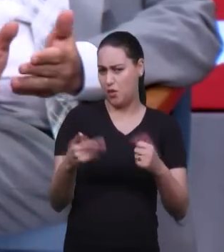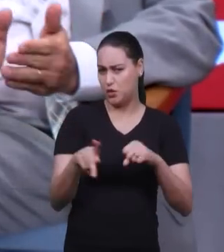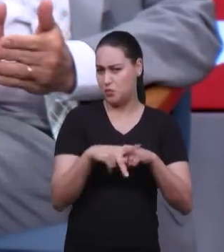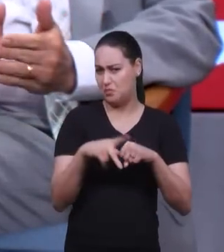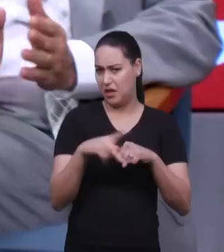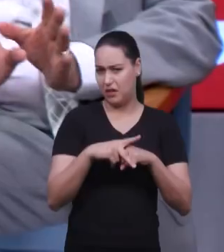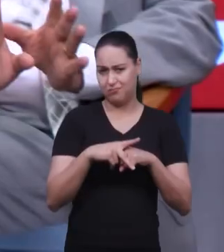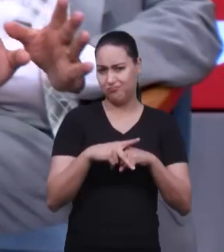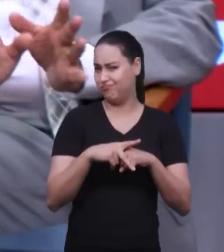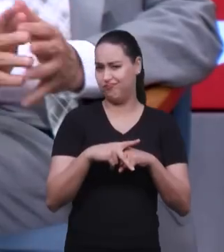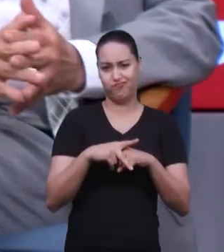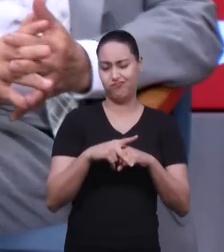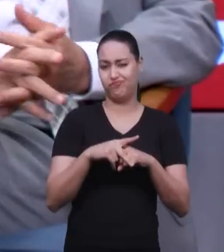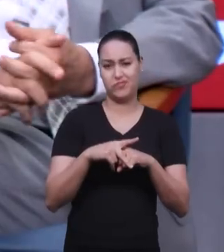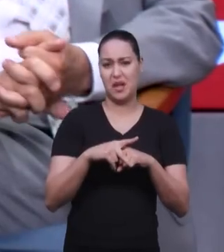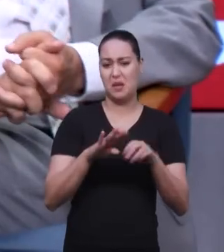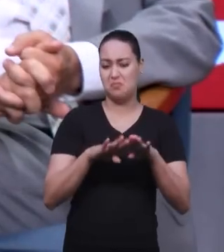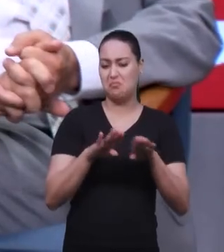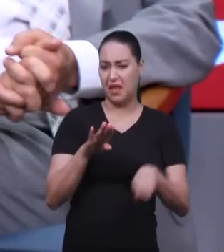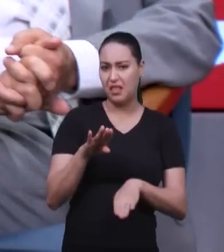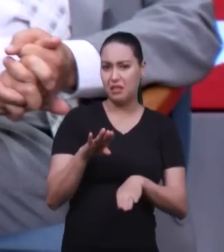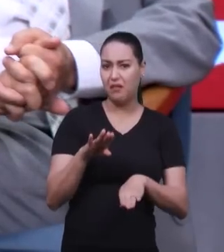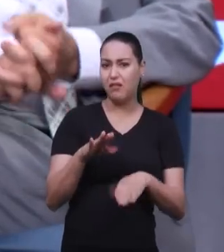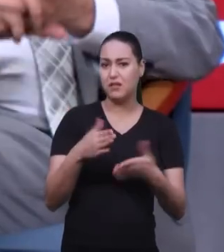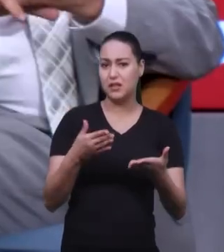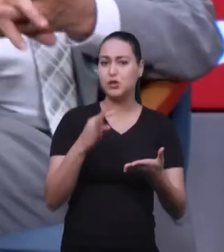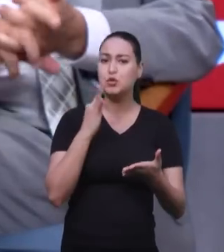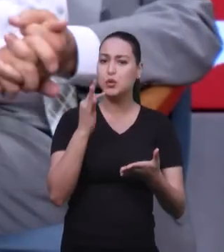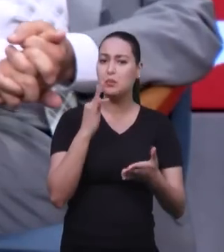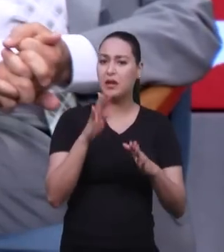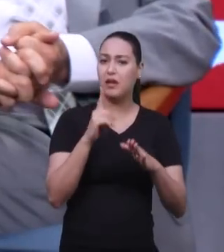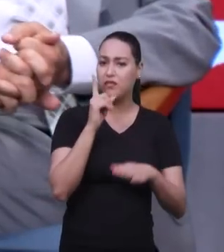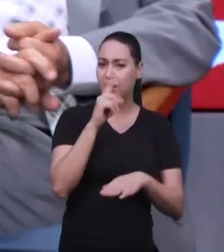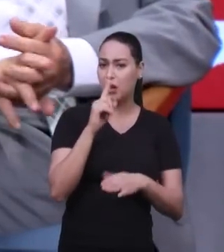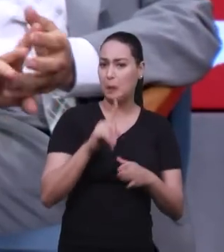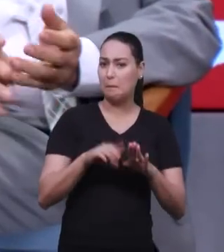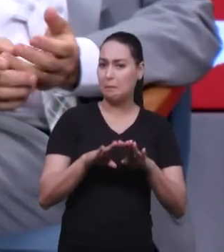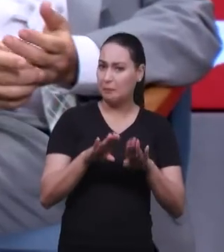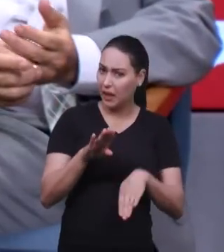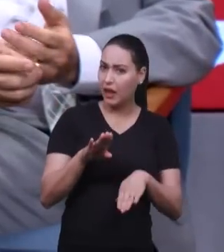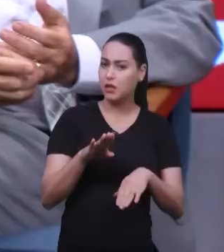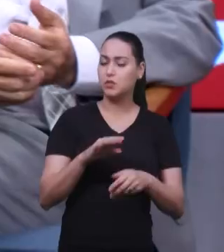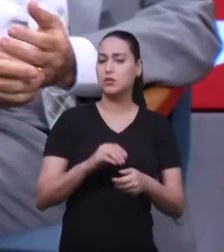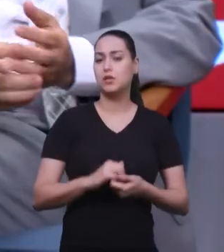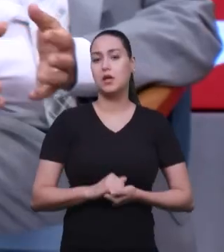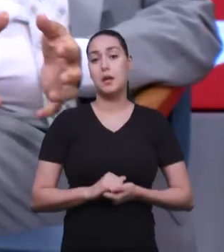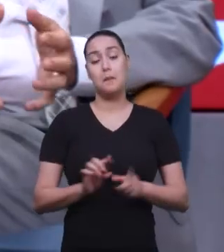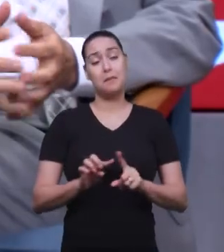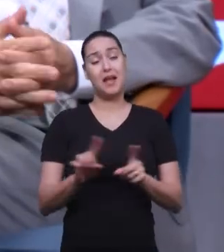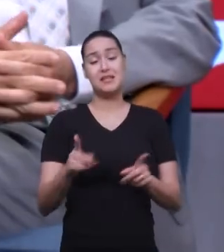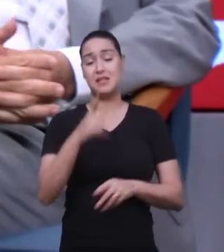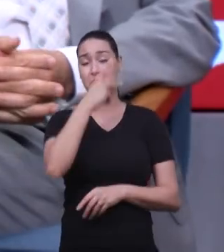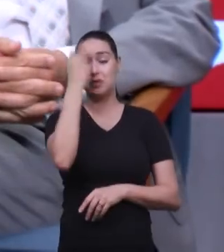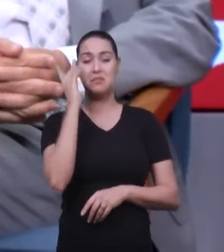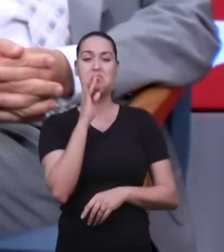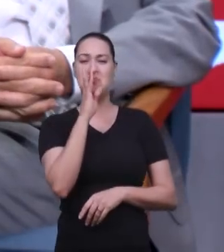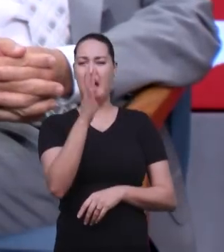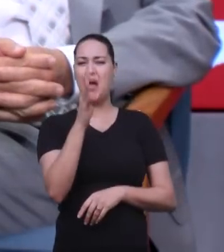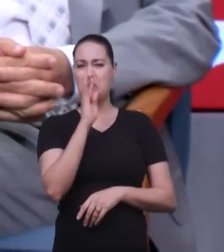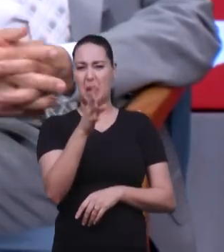grande quanto a de Pedro, a meu ver. Mas as pessoas criticam, né? Falam de